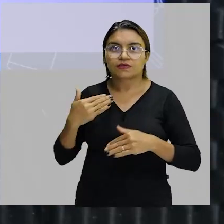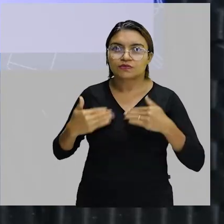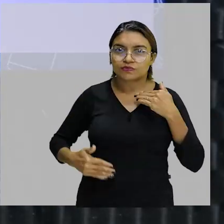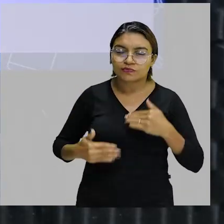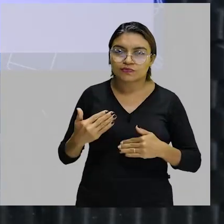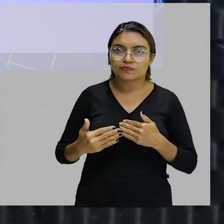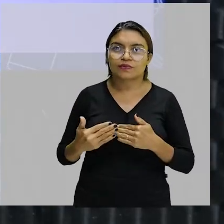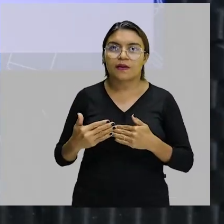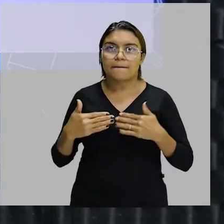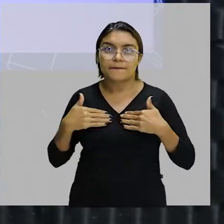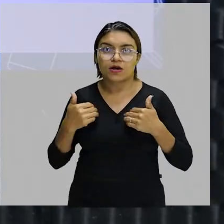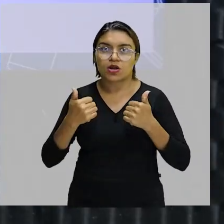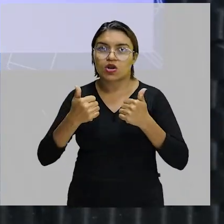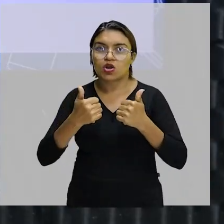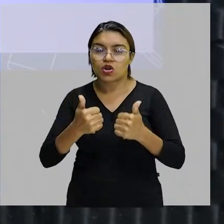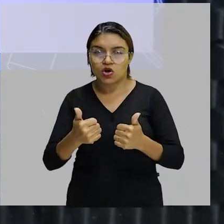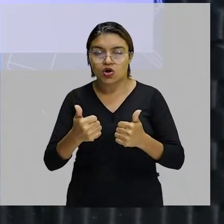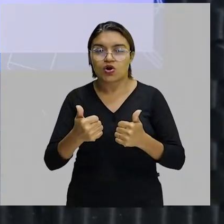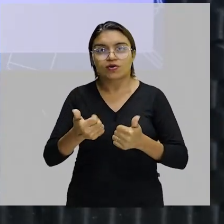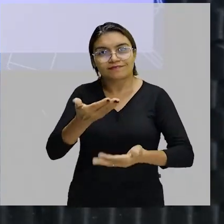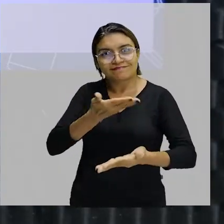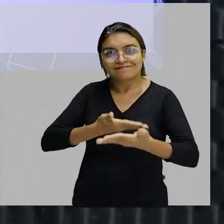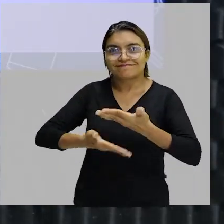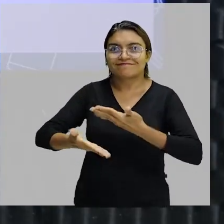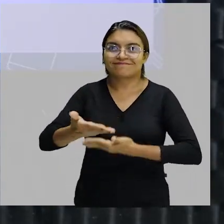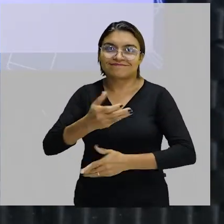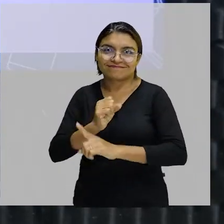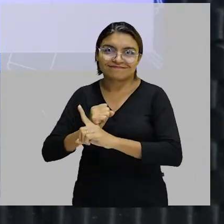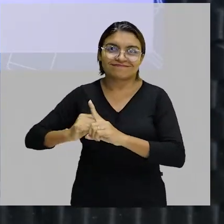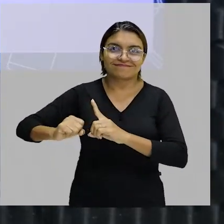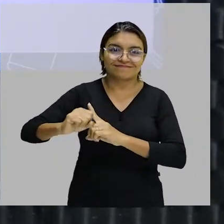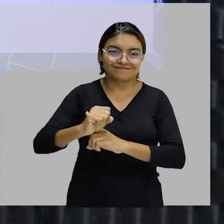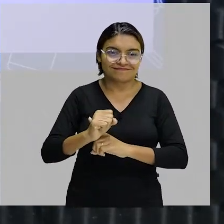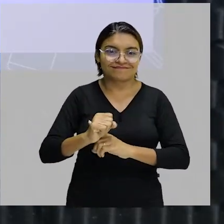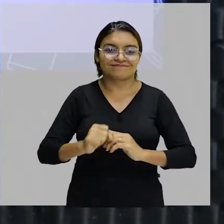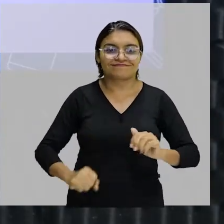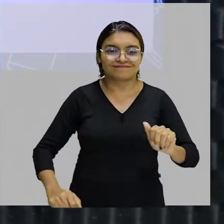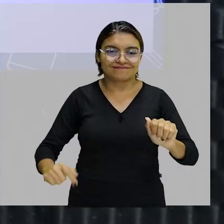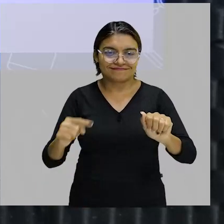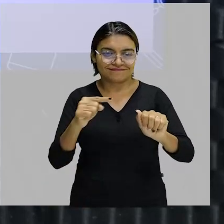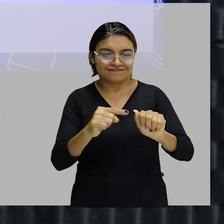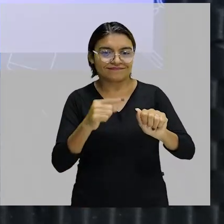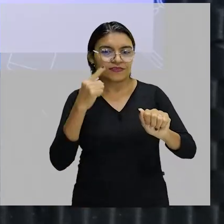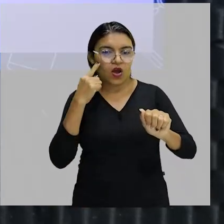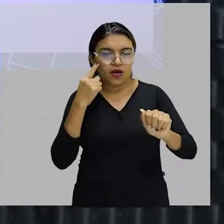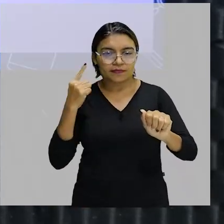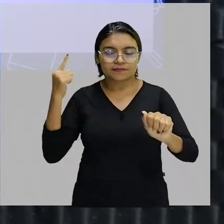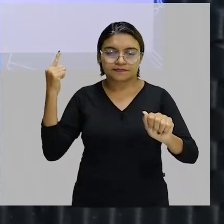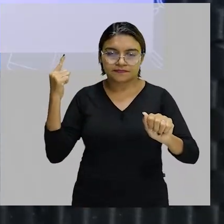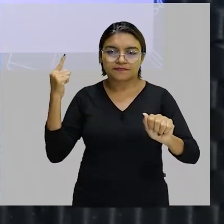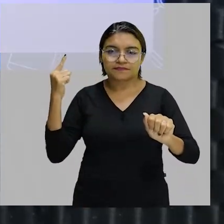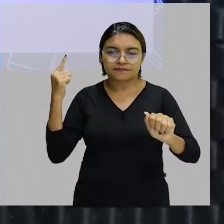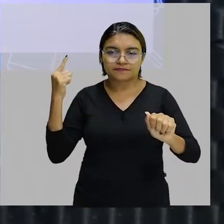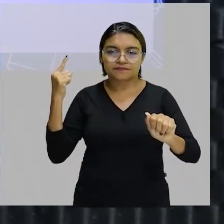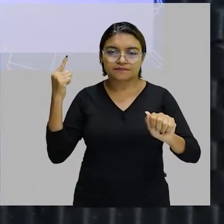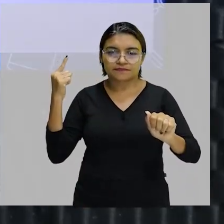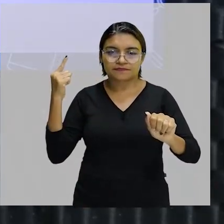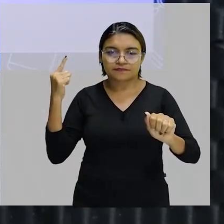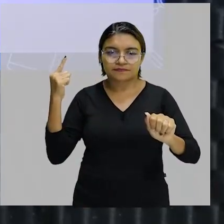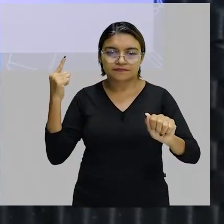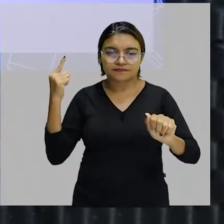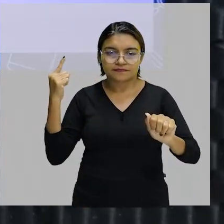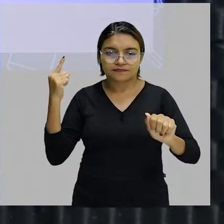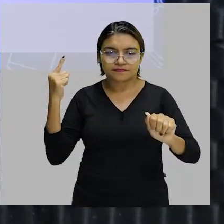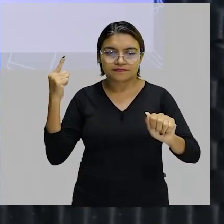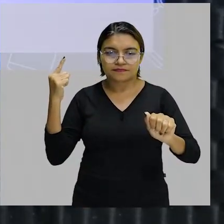para ampliar a interação social. Letra A, já está bem aí. Atingir padrões de beleza, a educação física